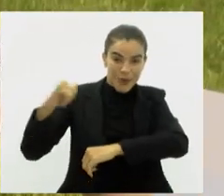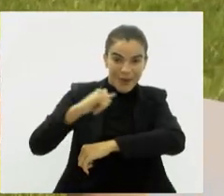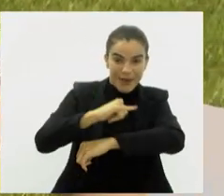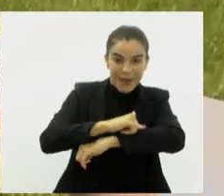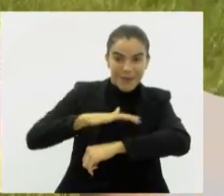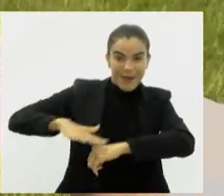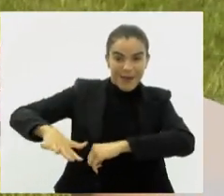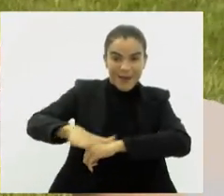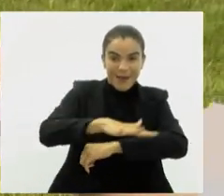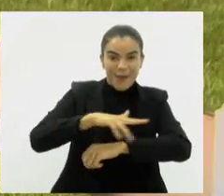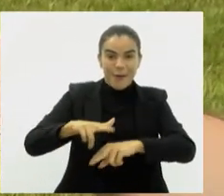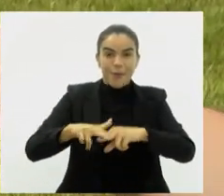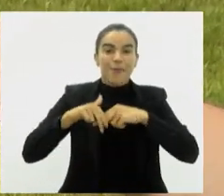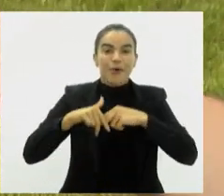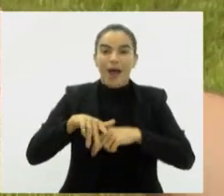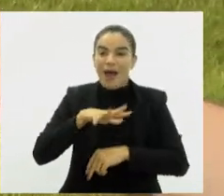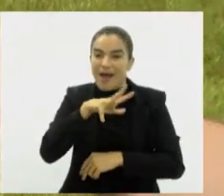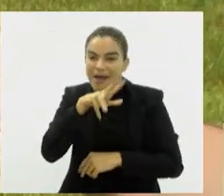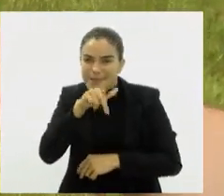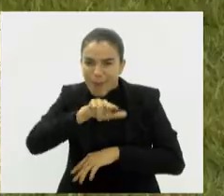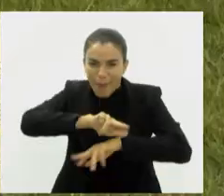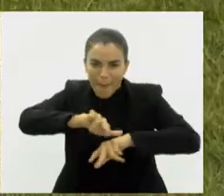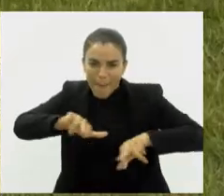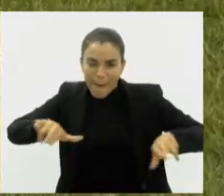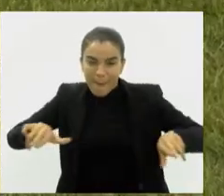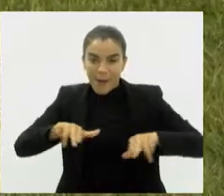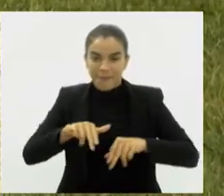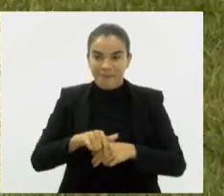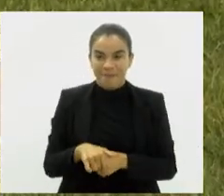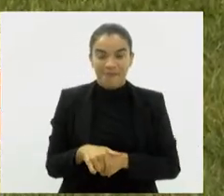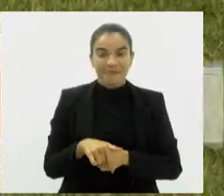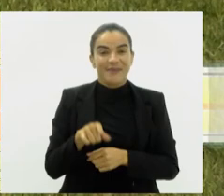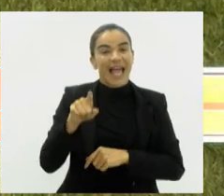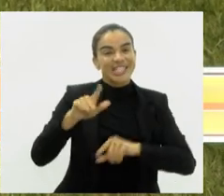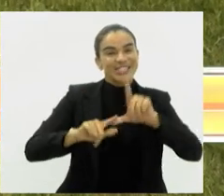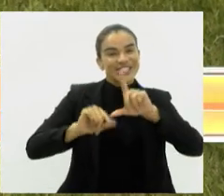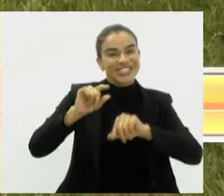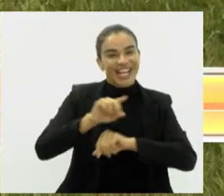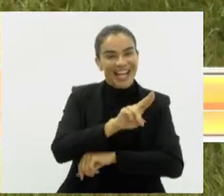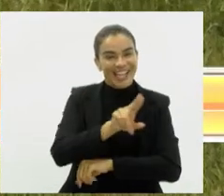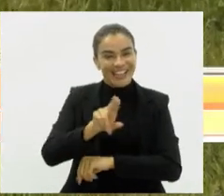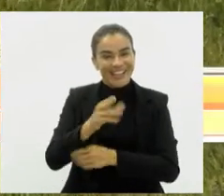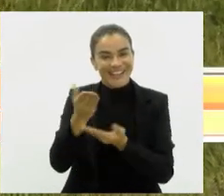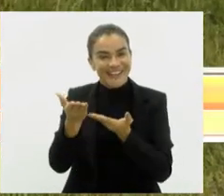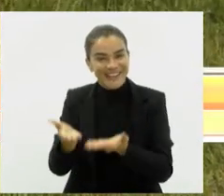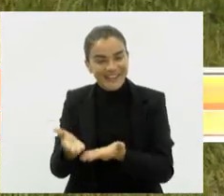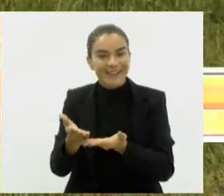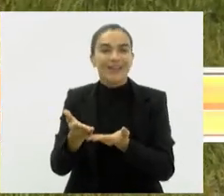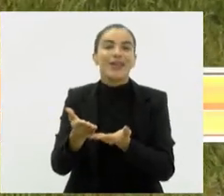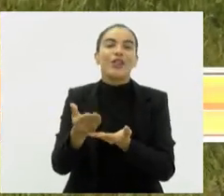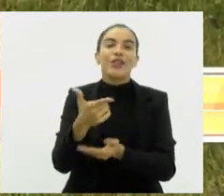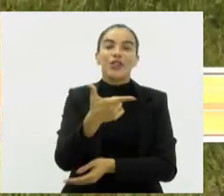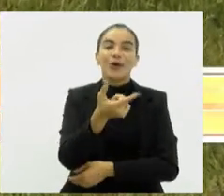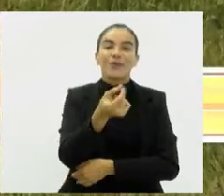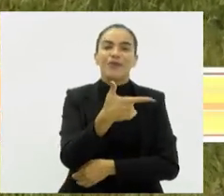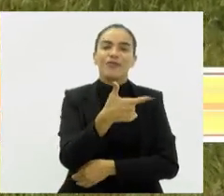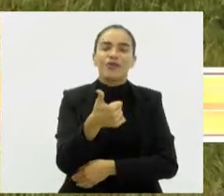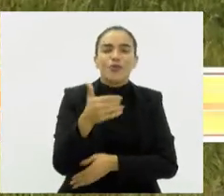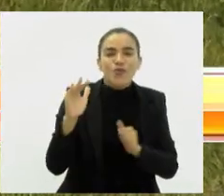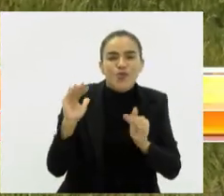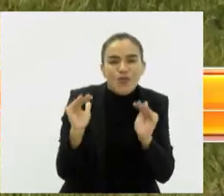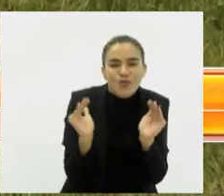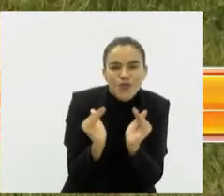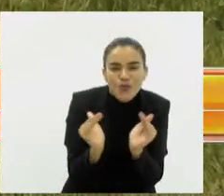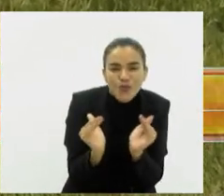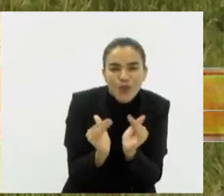aeroportuária por conta da ausência de bicho no local que ela está atuando. A estrela chegou aqui no Aeroporto Internacional em 2021, pequenininha.